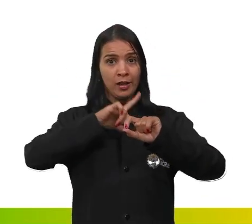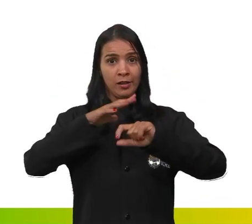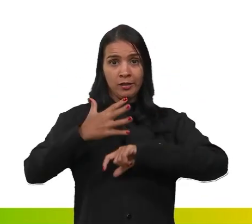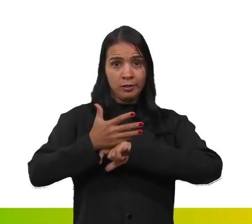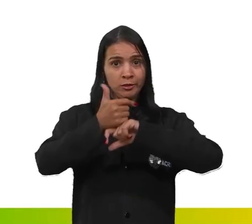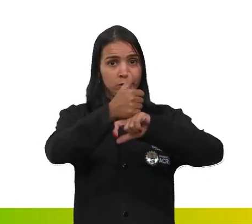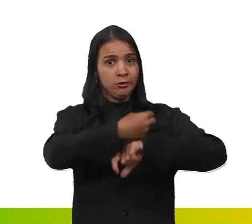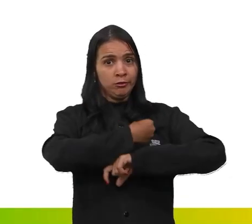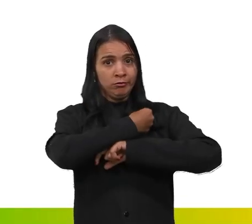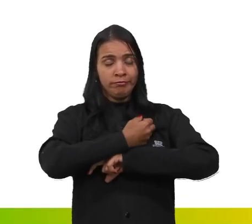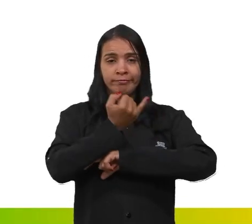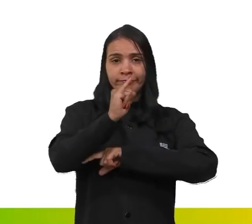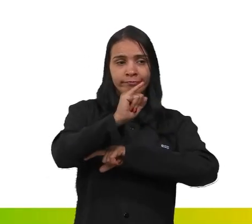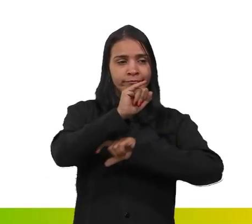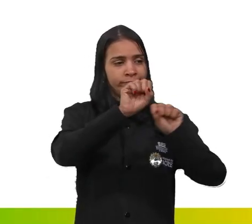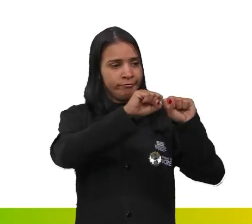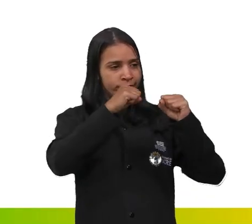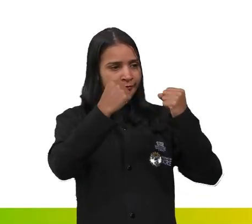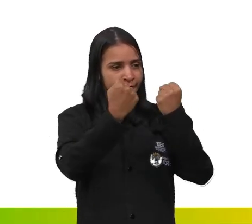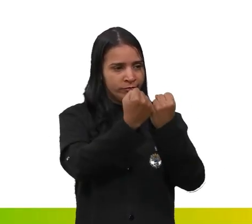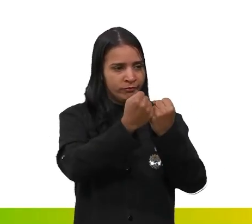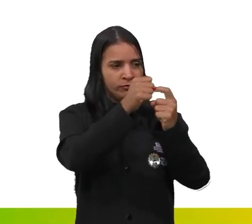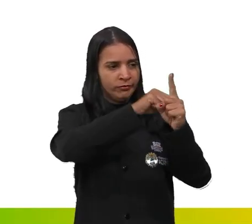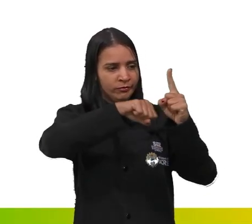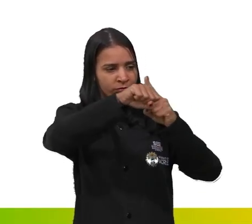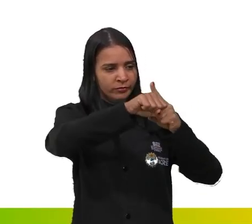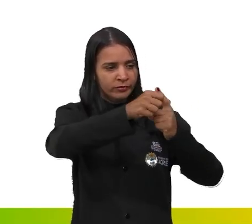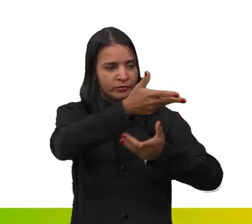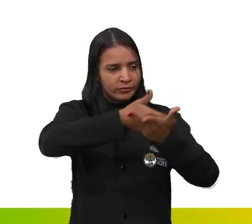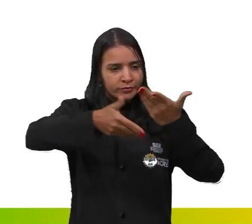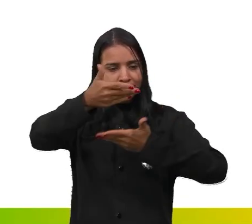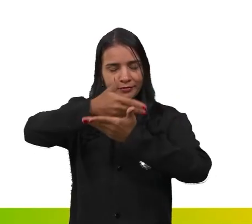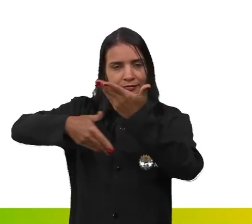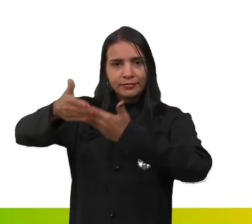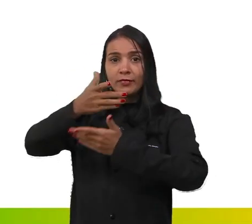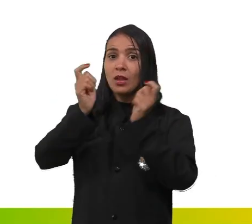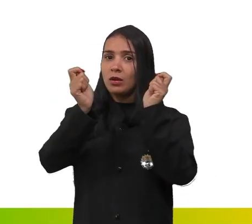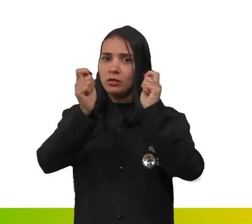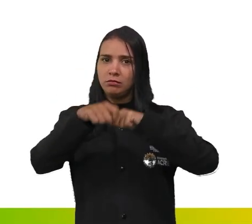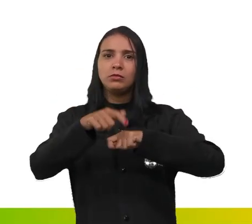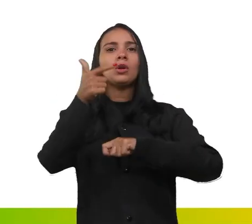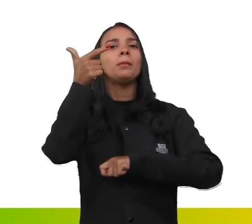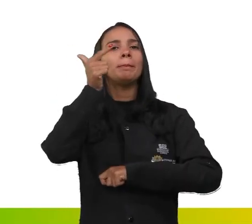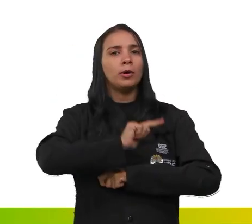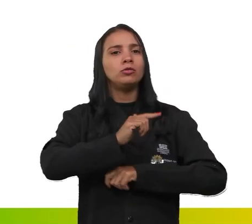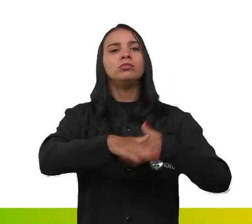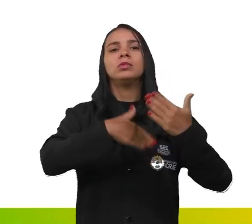uma participação ativa da sociedade. Então, em resumo aqui, é o